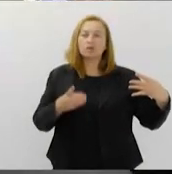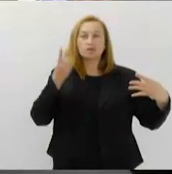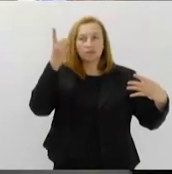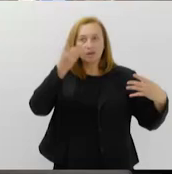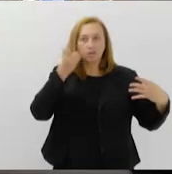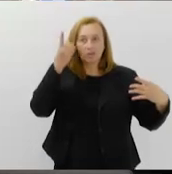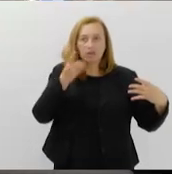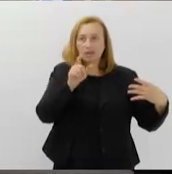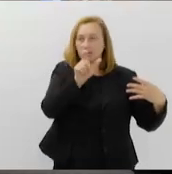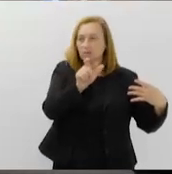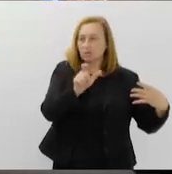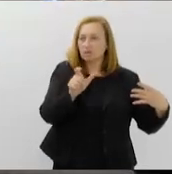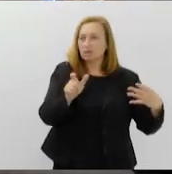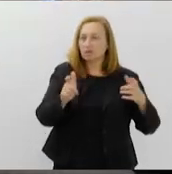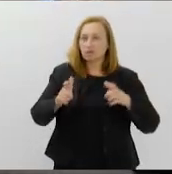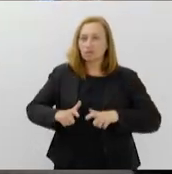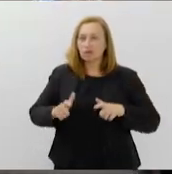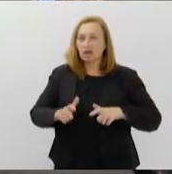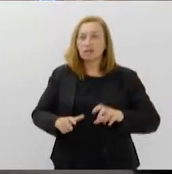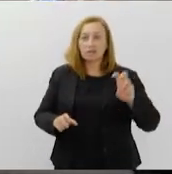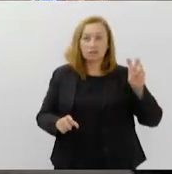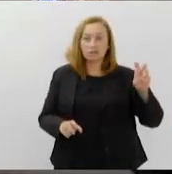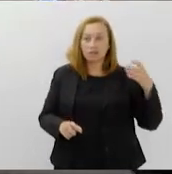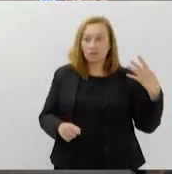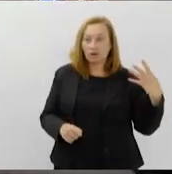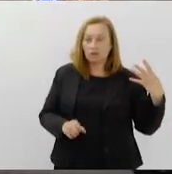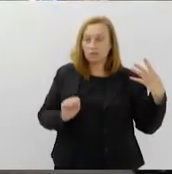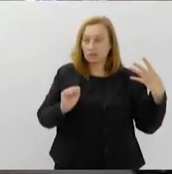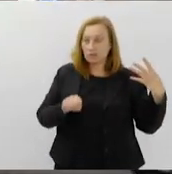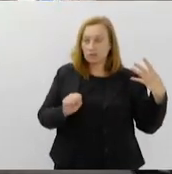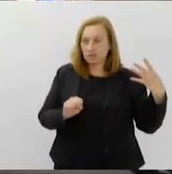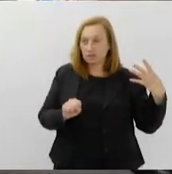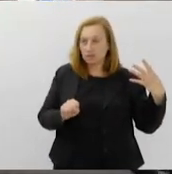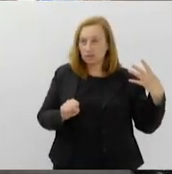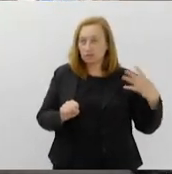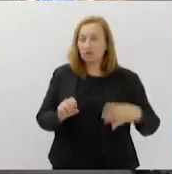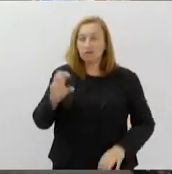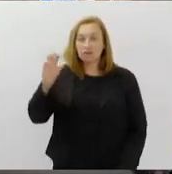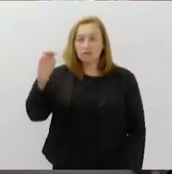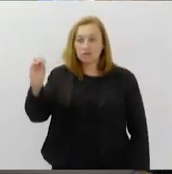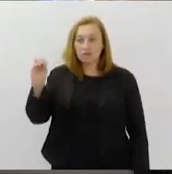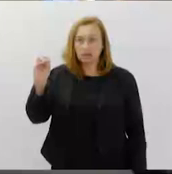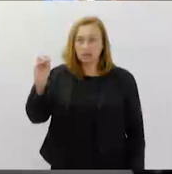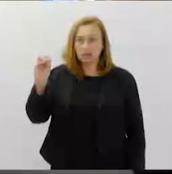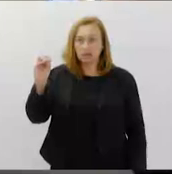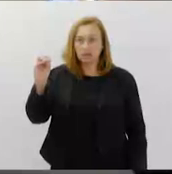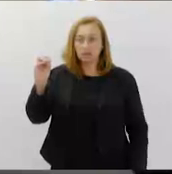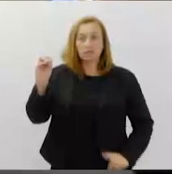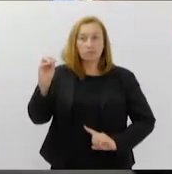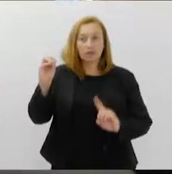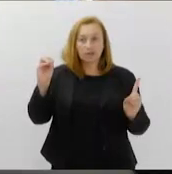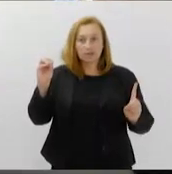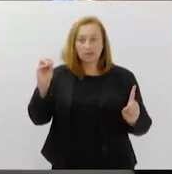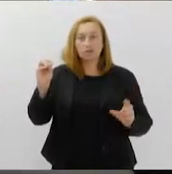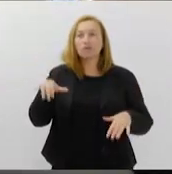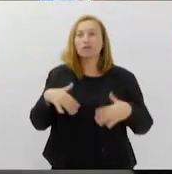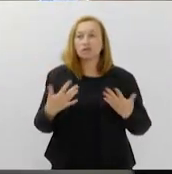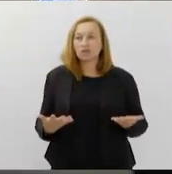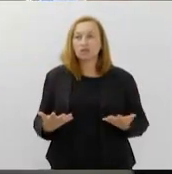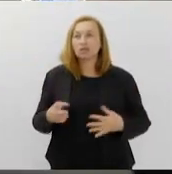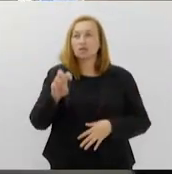59 deputados sim e 0 para a opção não. Então,